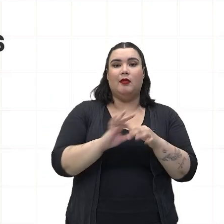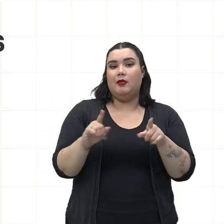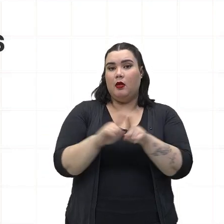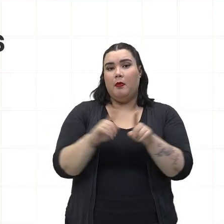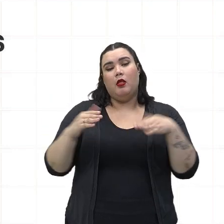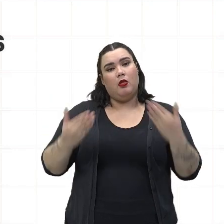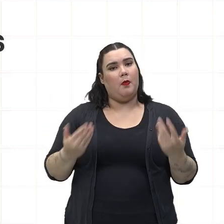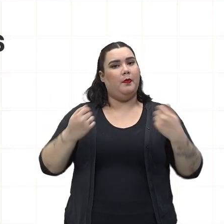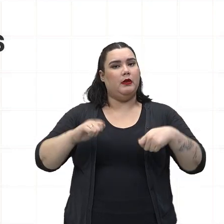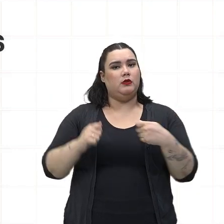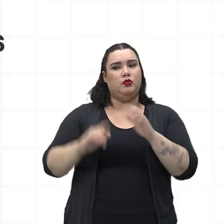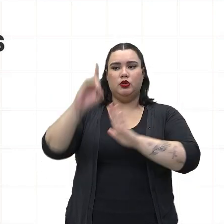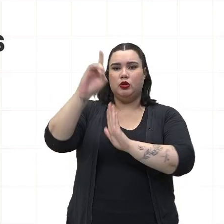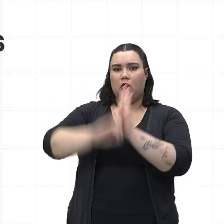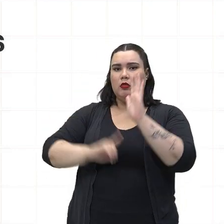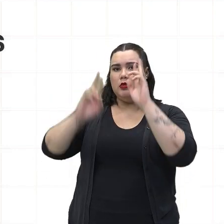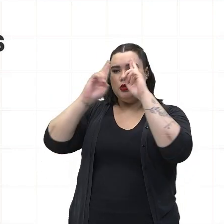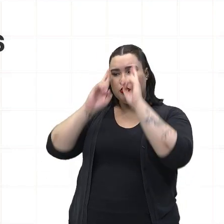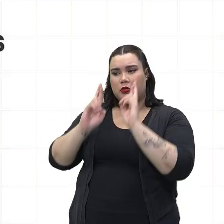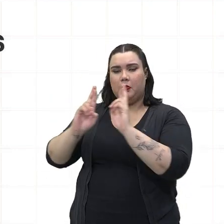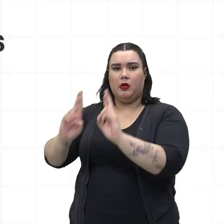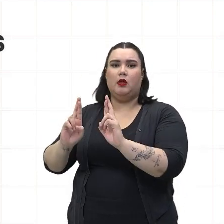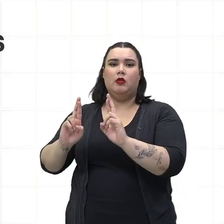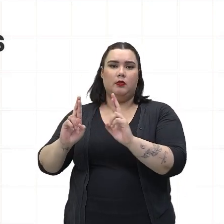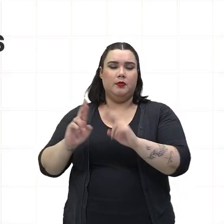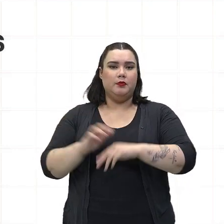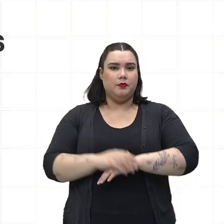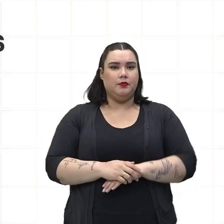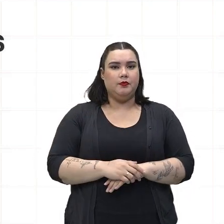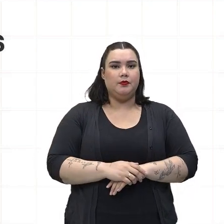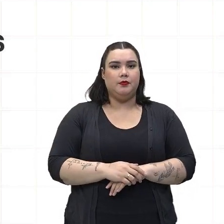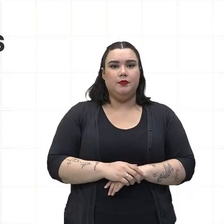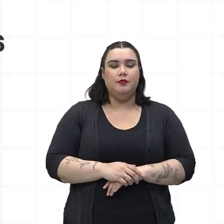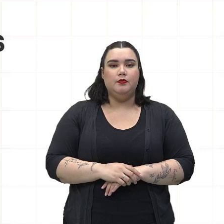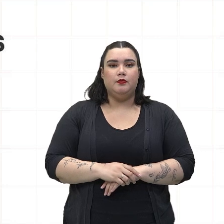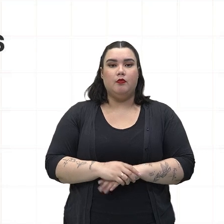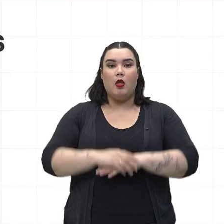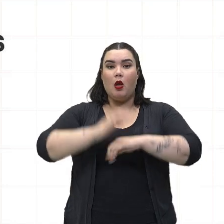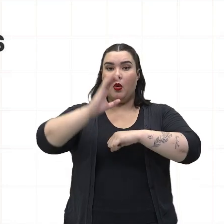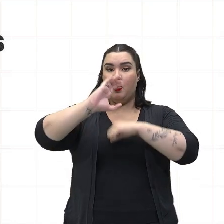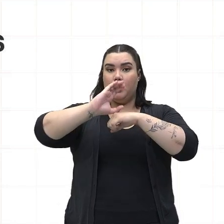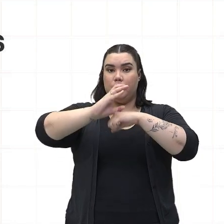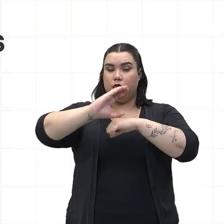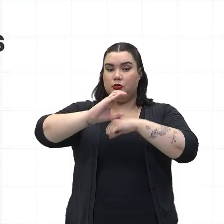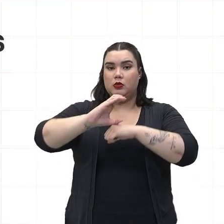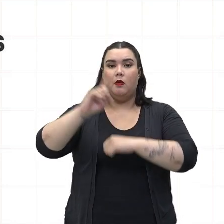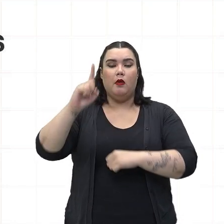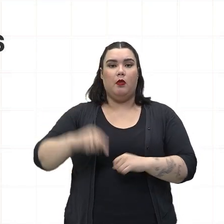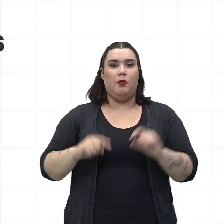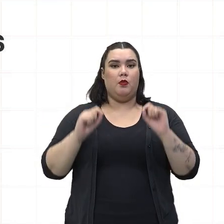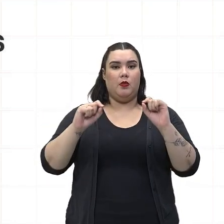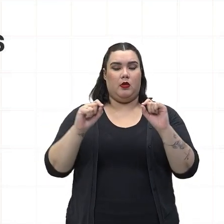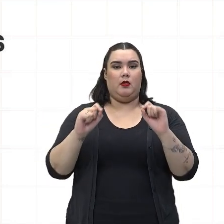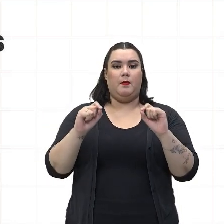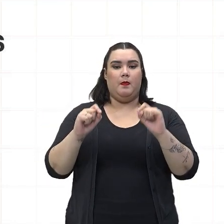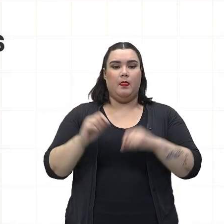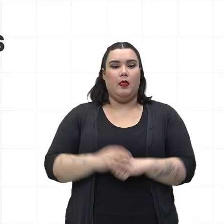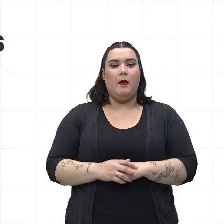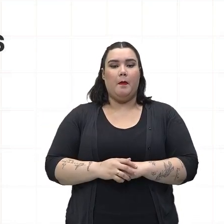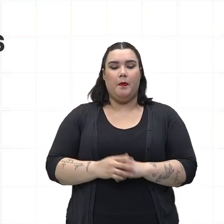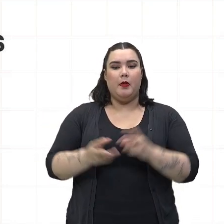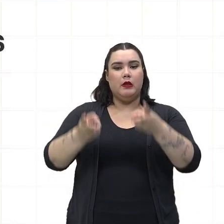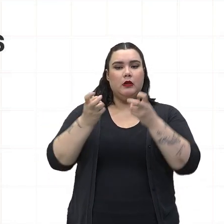seus direitos respeitados e seus direitos seguidos, tá, gente? Essa Constituição, galera, indígena, reconhecendo